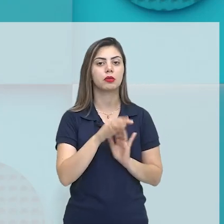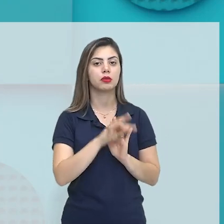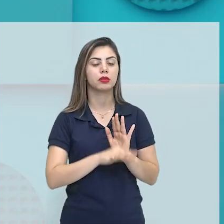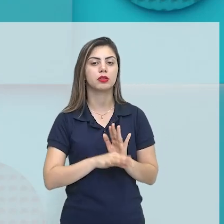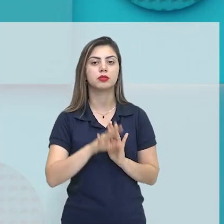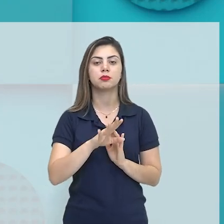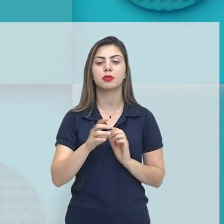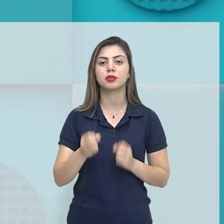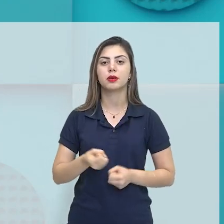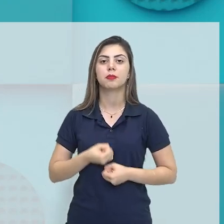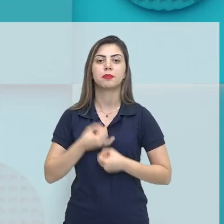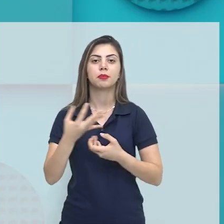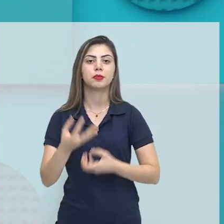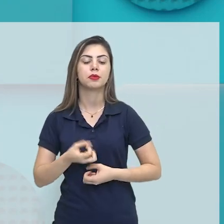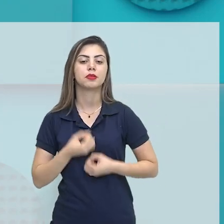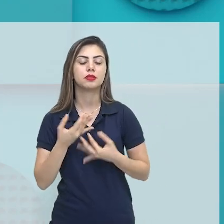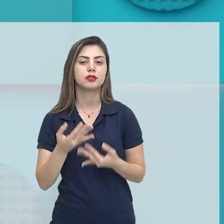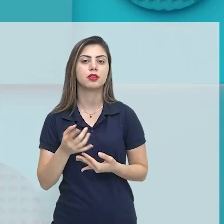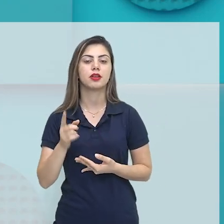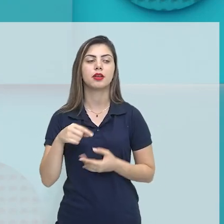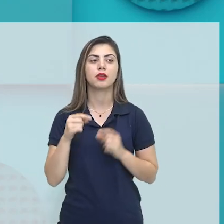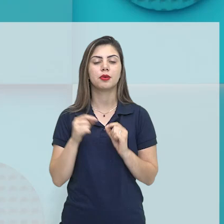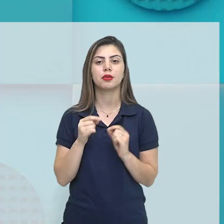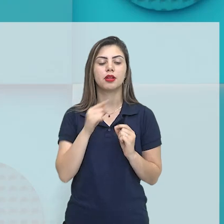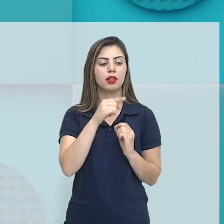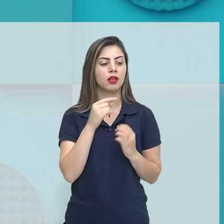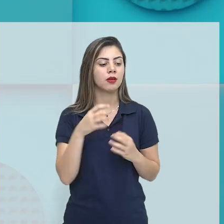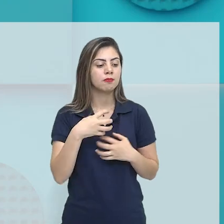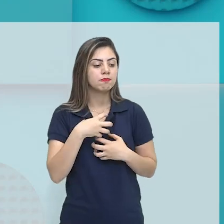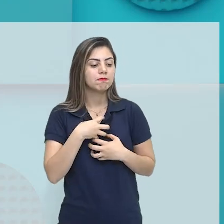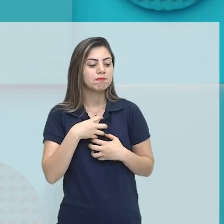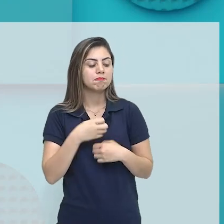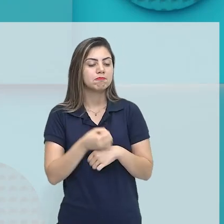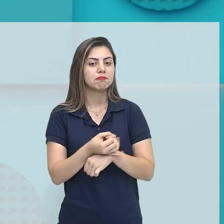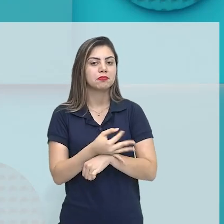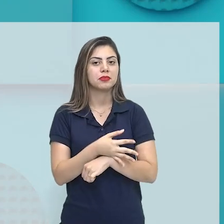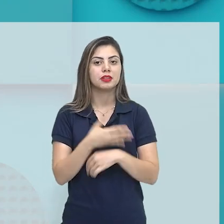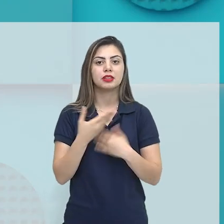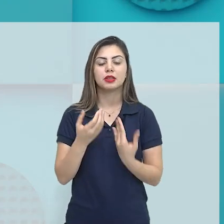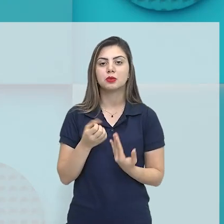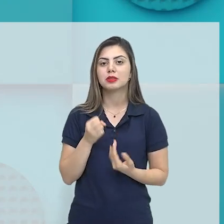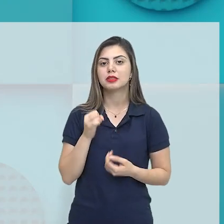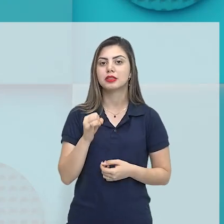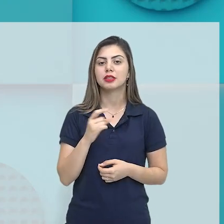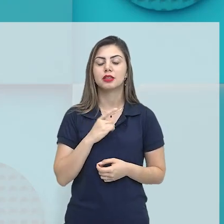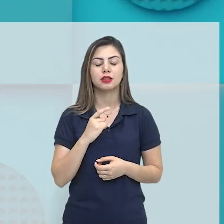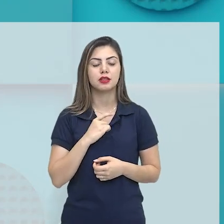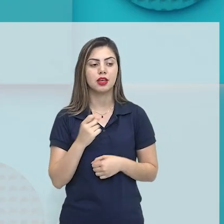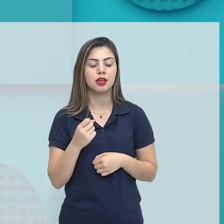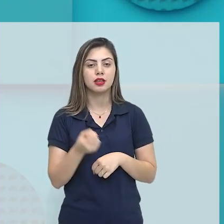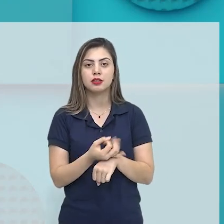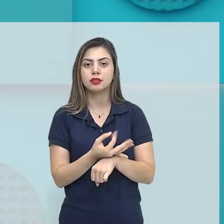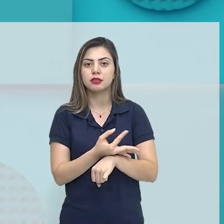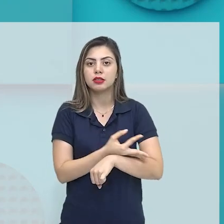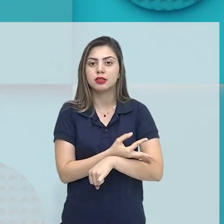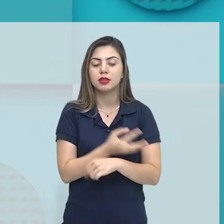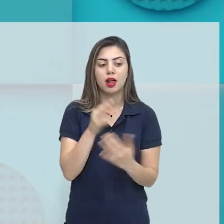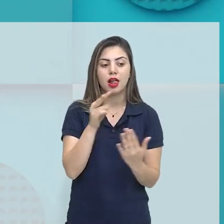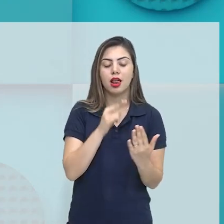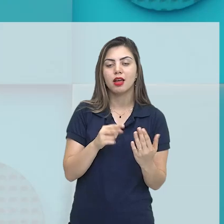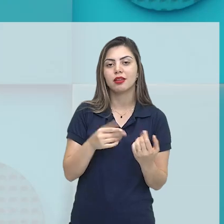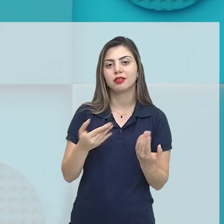a poesia é a beleza do texto. Se tem beleza o texto, se ele me emociona,